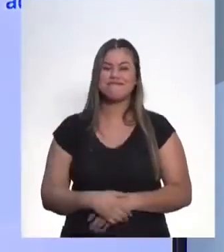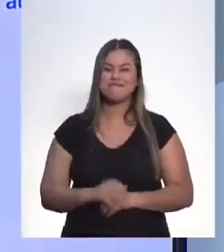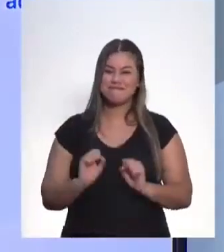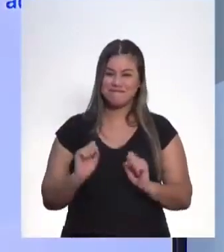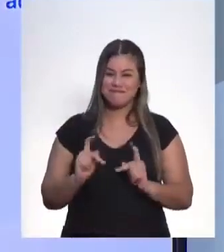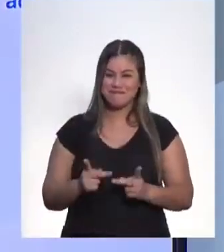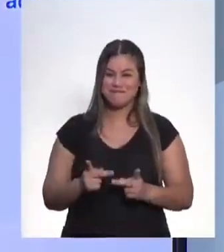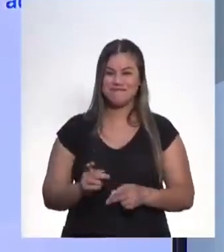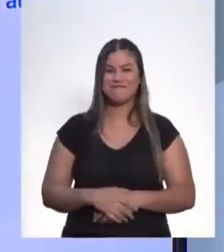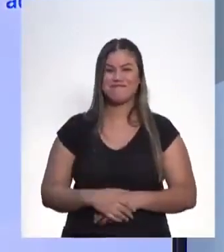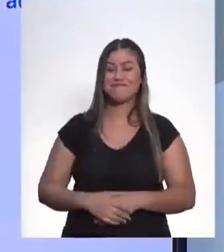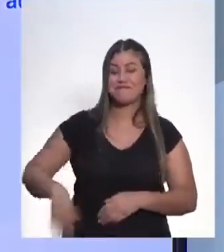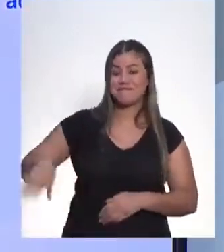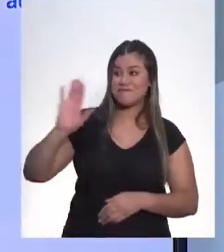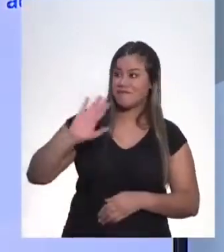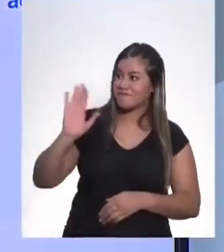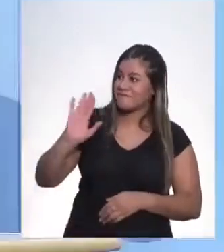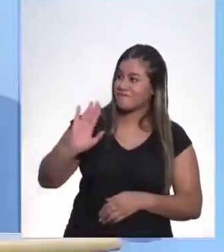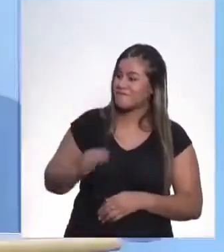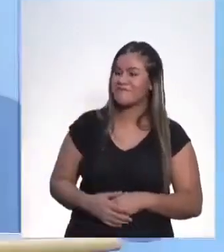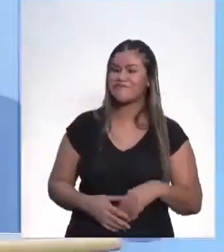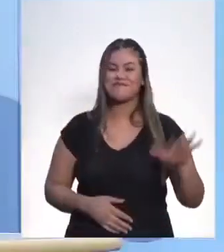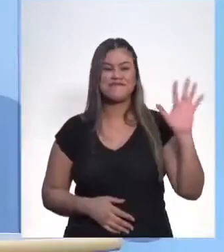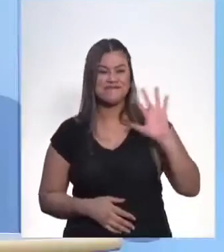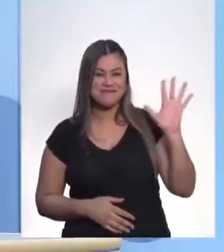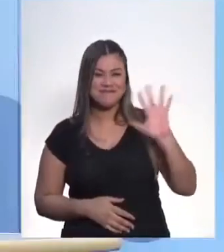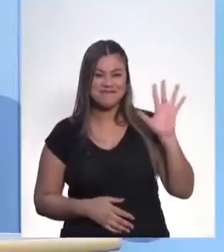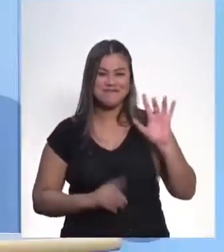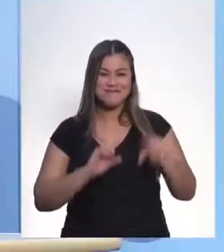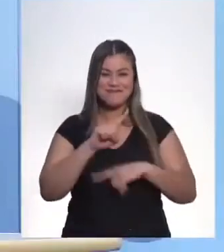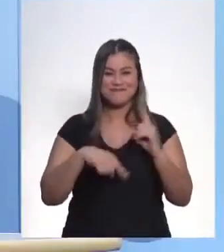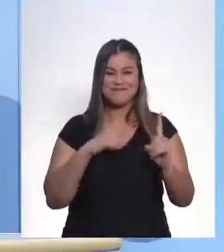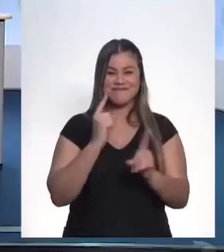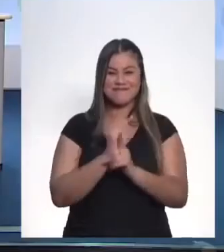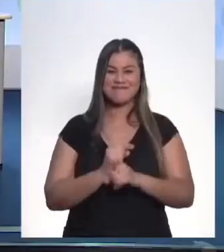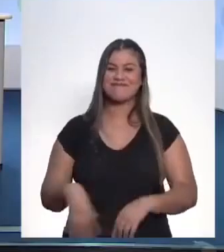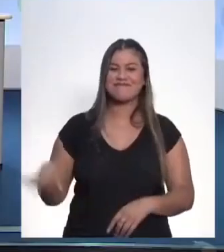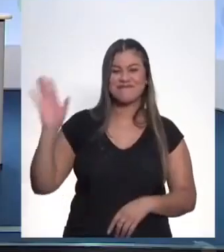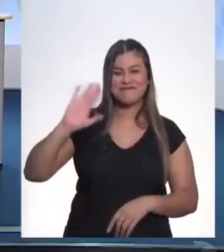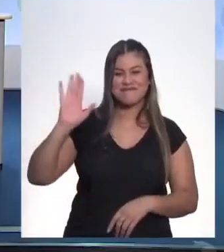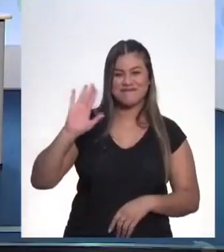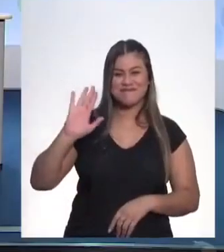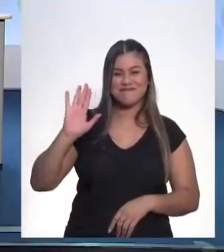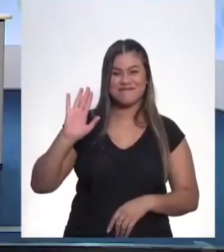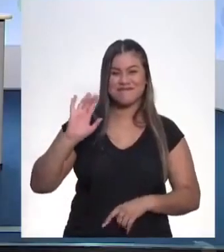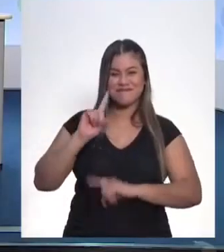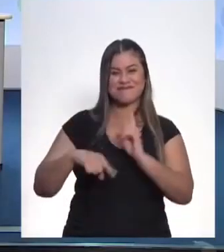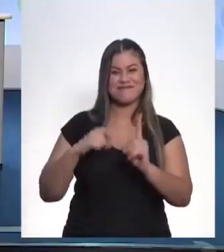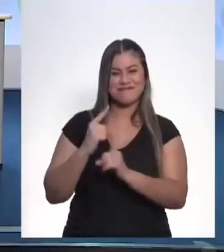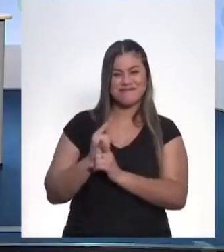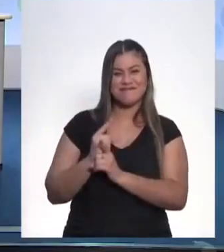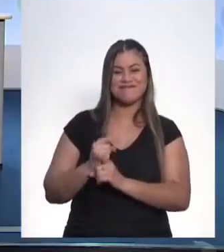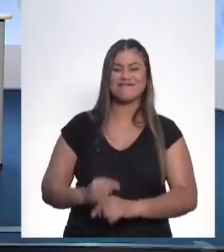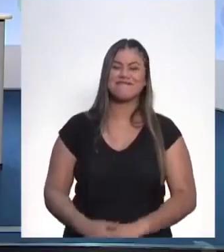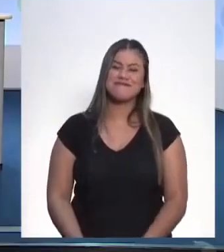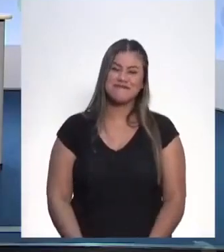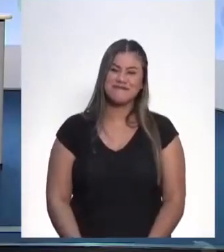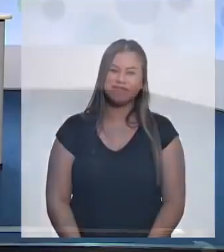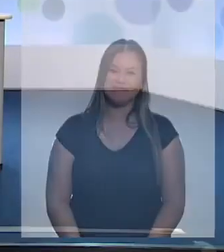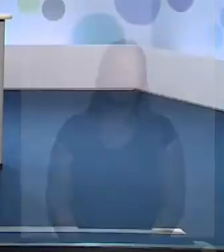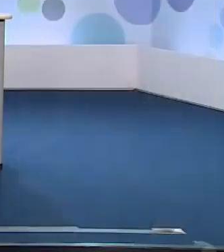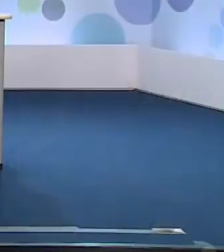ok? Vamos aí nos despedir, professora Janaína. Tchau, tchau, até a próxima. Tchau, tchau, gente, até a próxima aula.